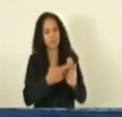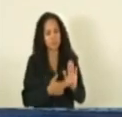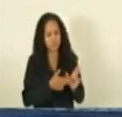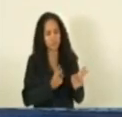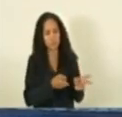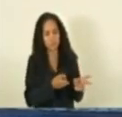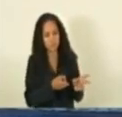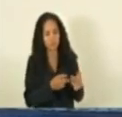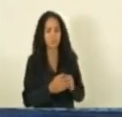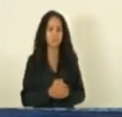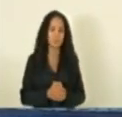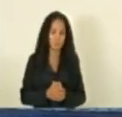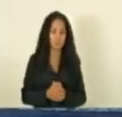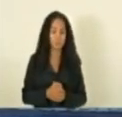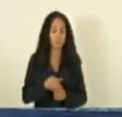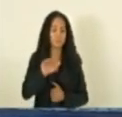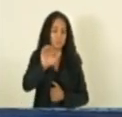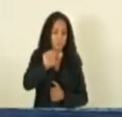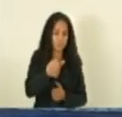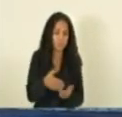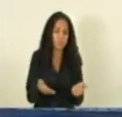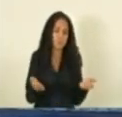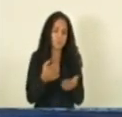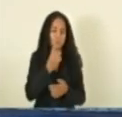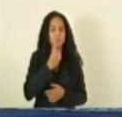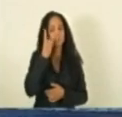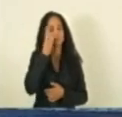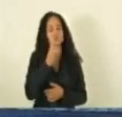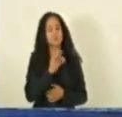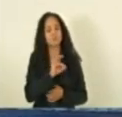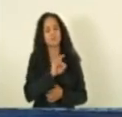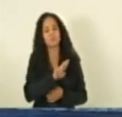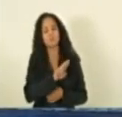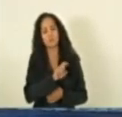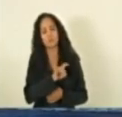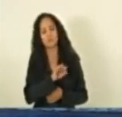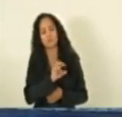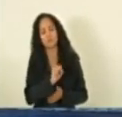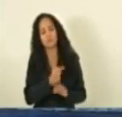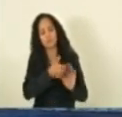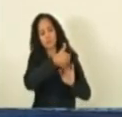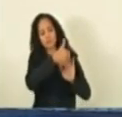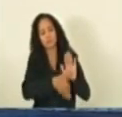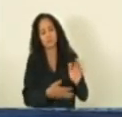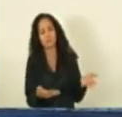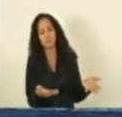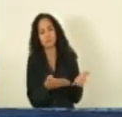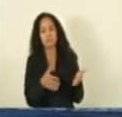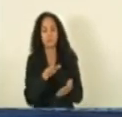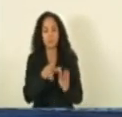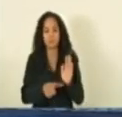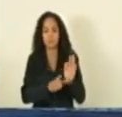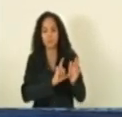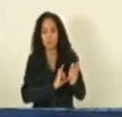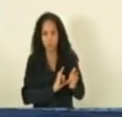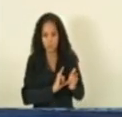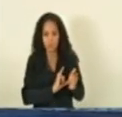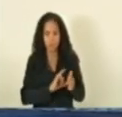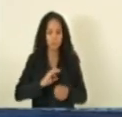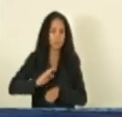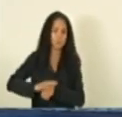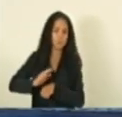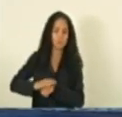regimental. Convoco, então, deputado Freitas, para relatar a matéria. Com a palavra, antes, o